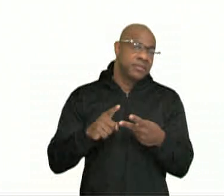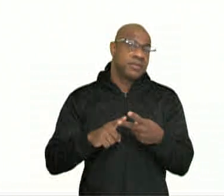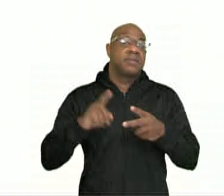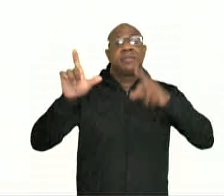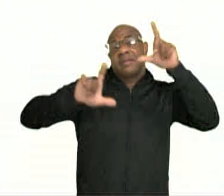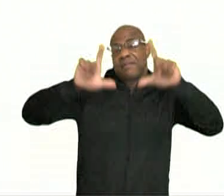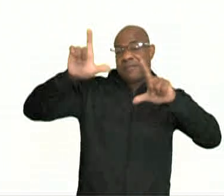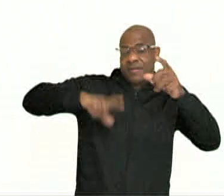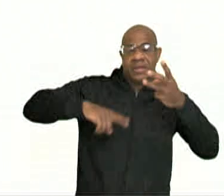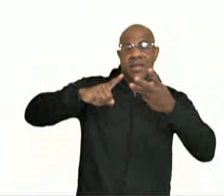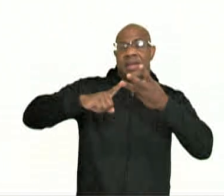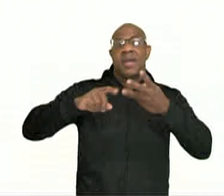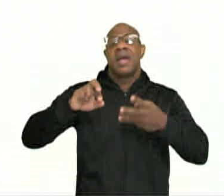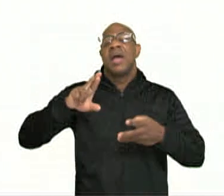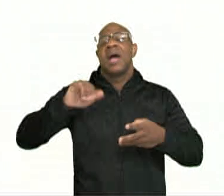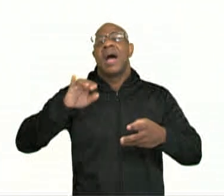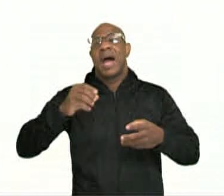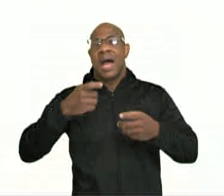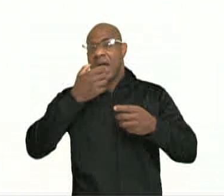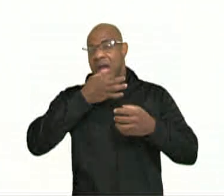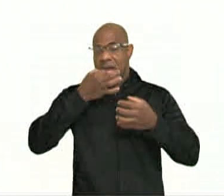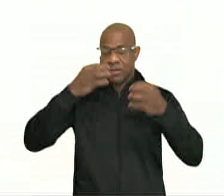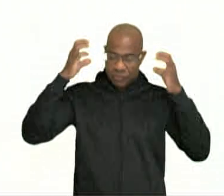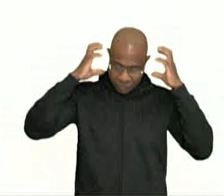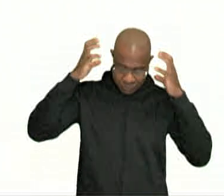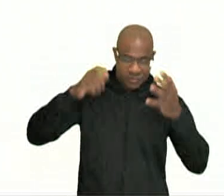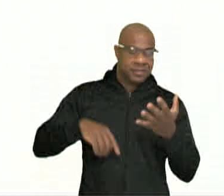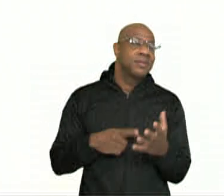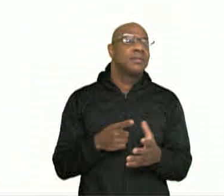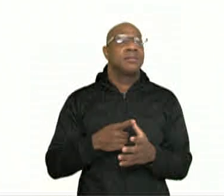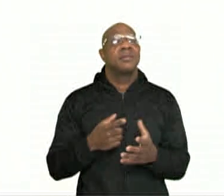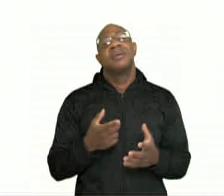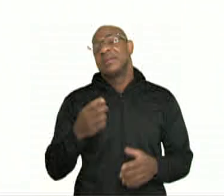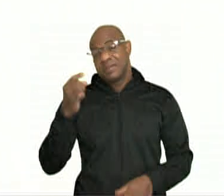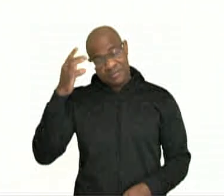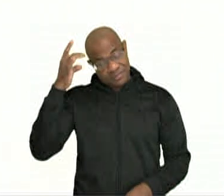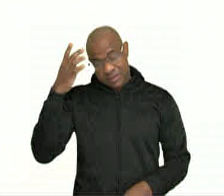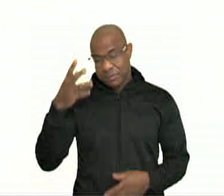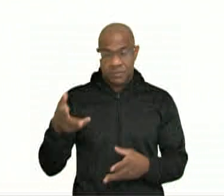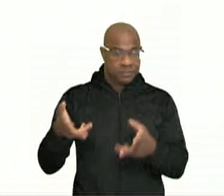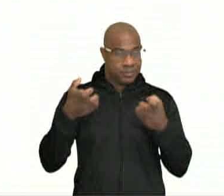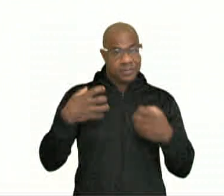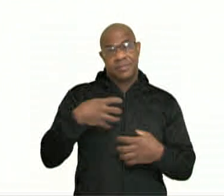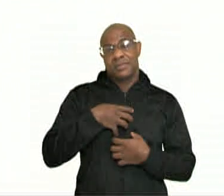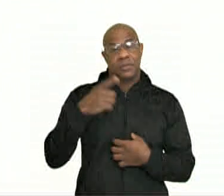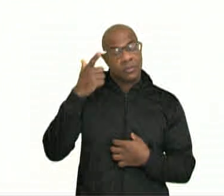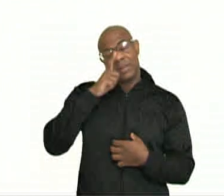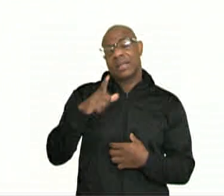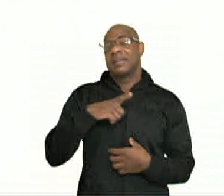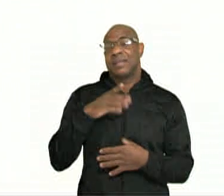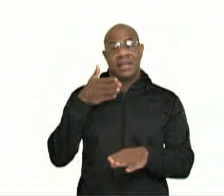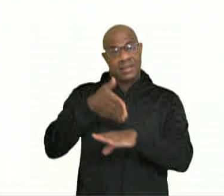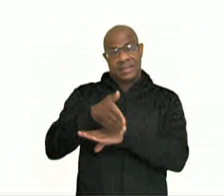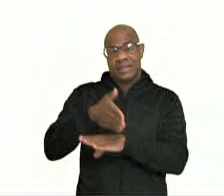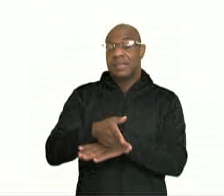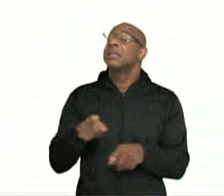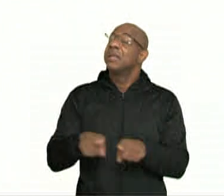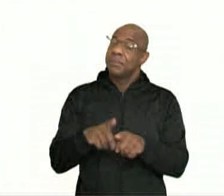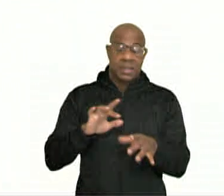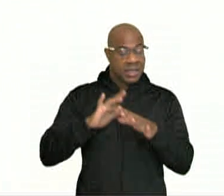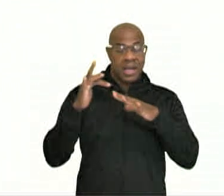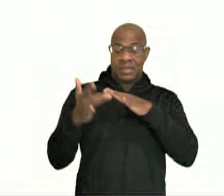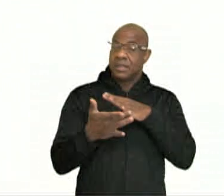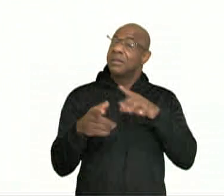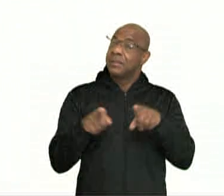pela TV, pelo rádio, então chegam facilmente a todos nós. E hoje as redes sociais também contribuem muito, né,